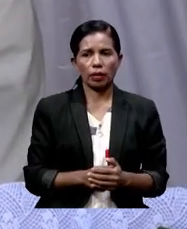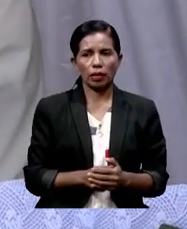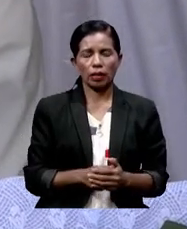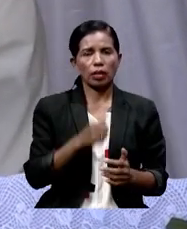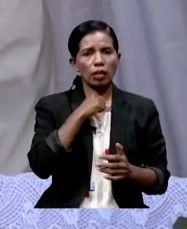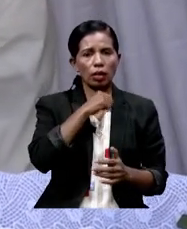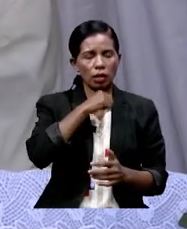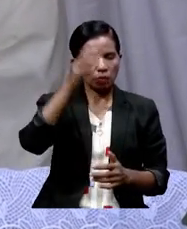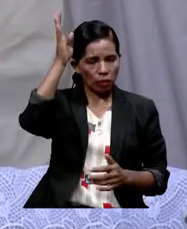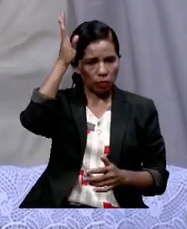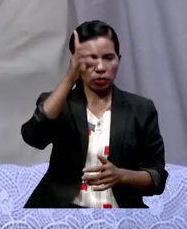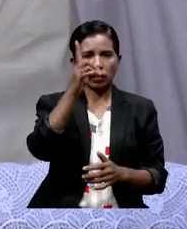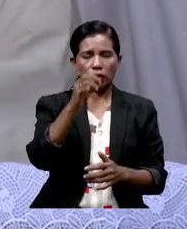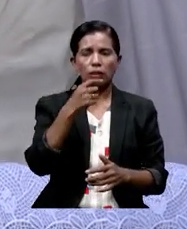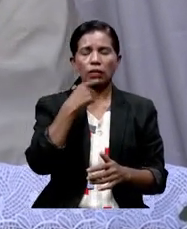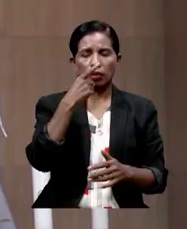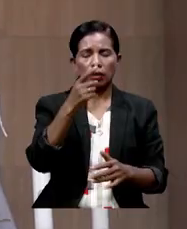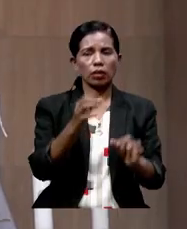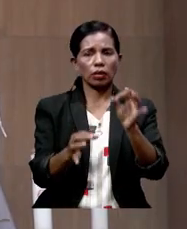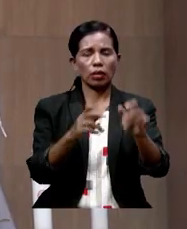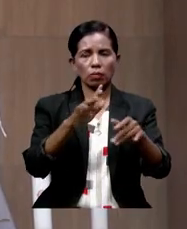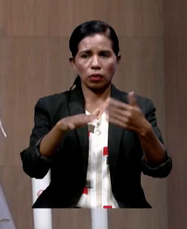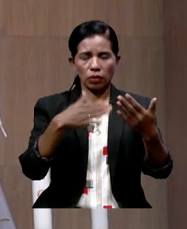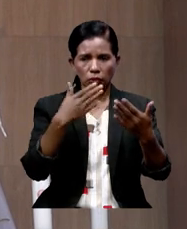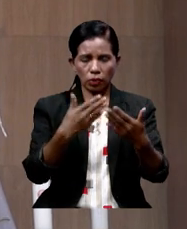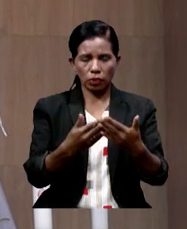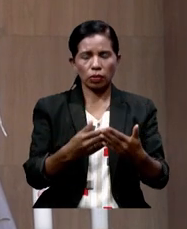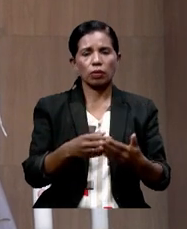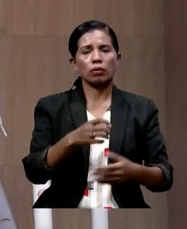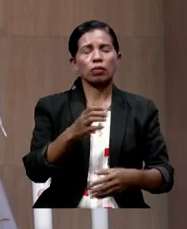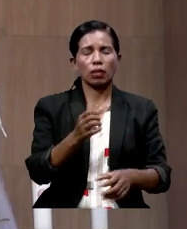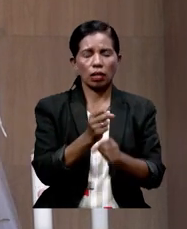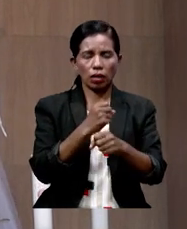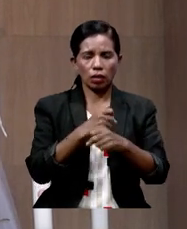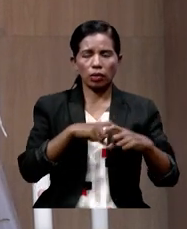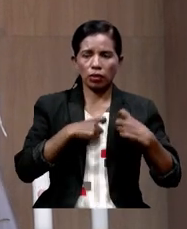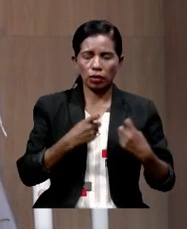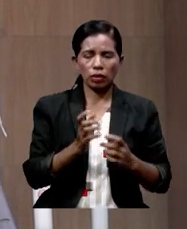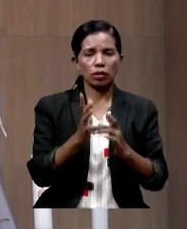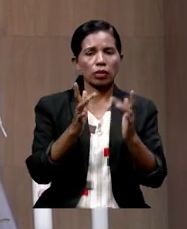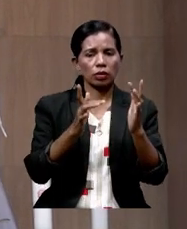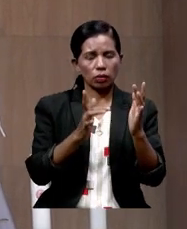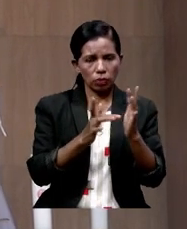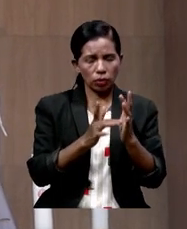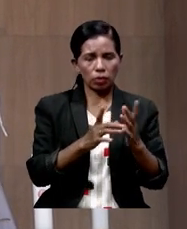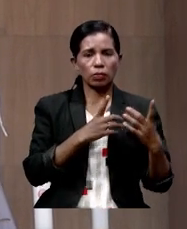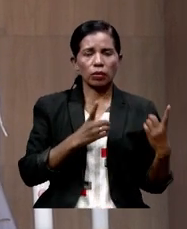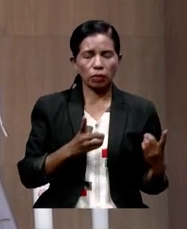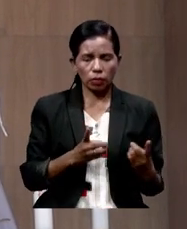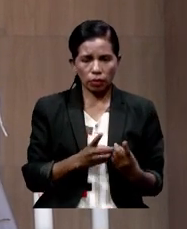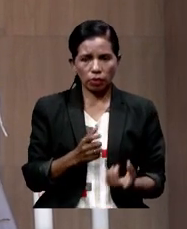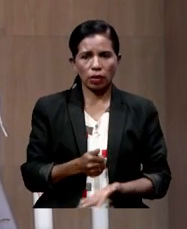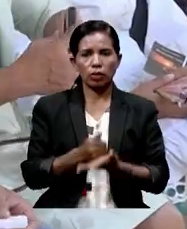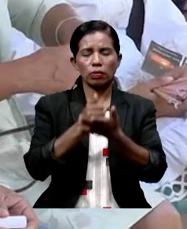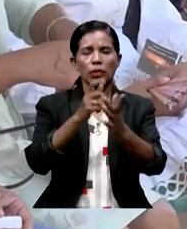arcebispo metropolita Dili Ateten, mas que Mahoto Sala 9, mas bem Jesus nebelaran lua, no domi 9, bele salva e